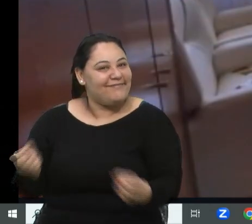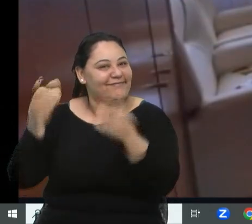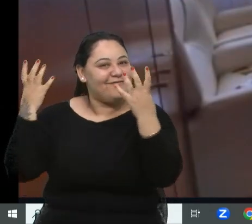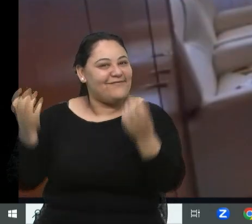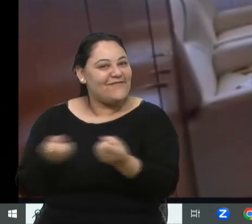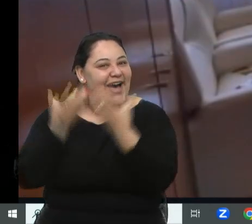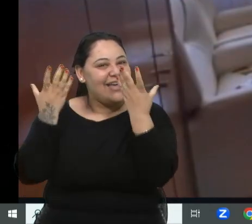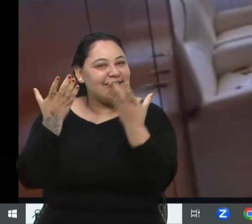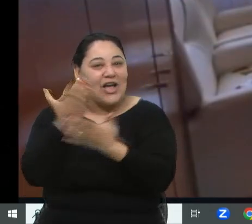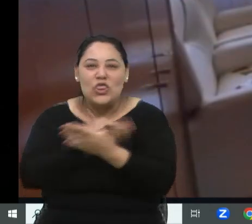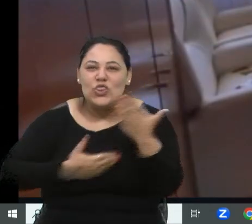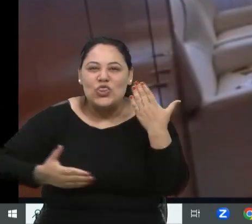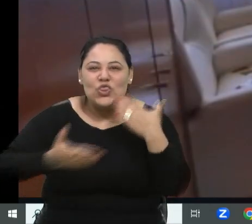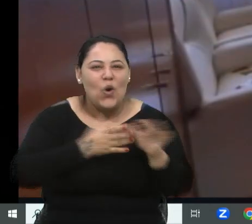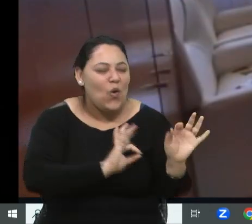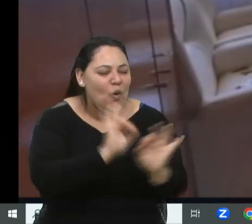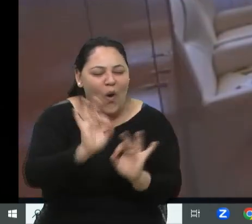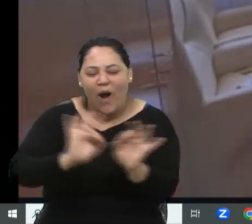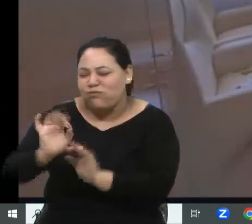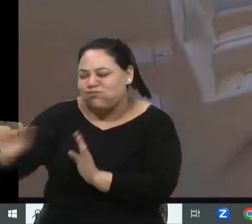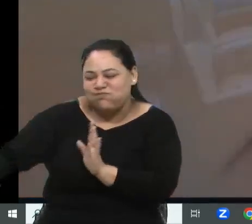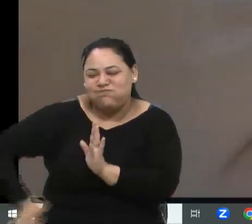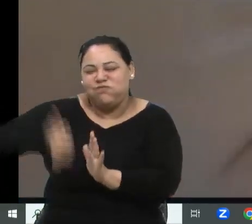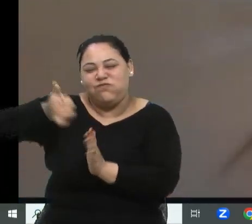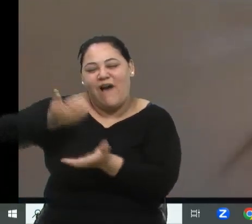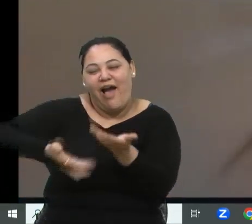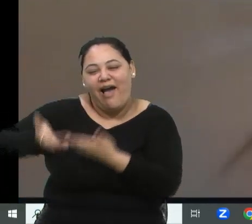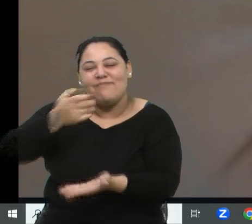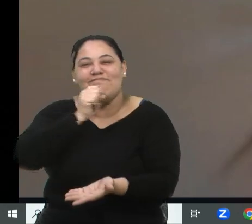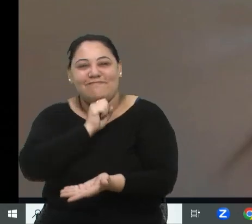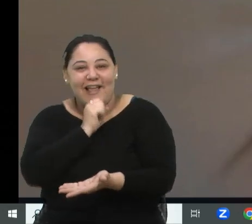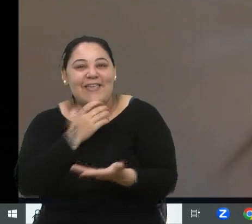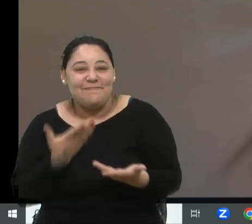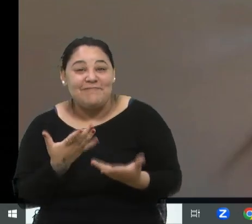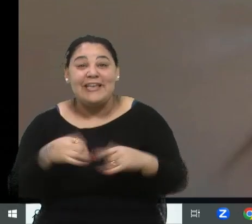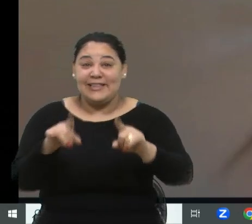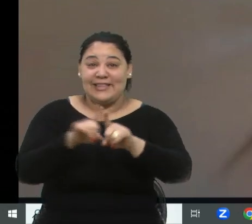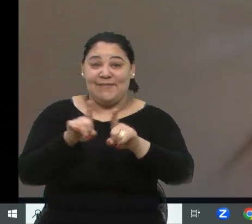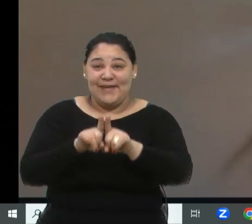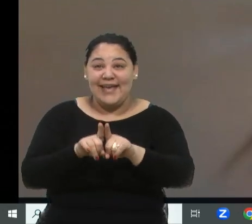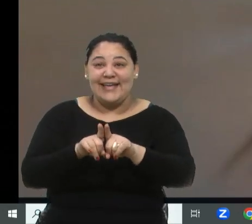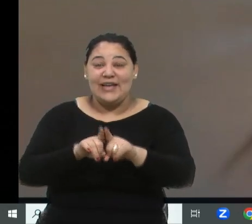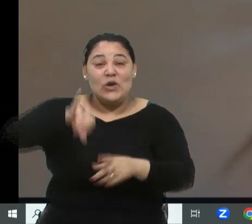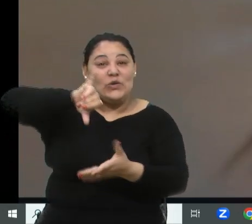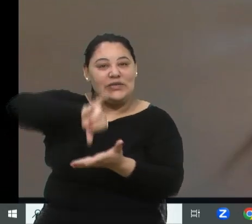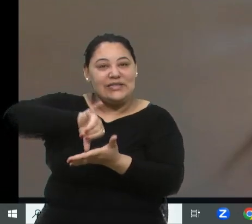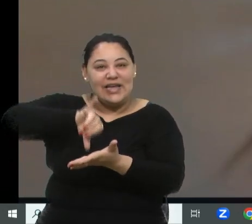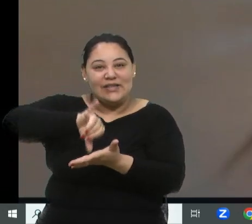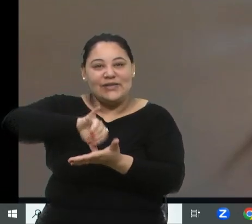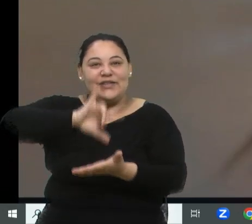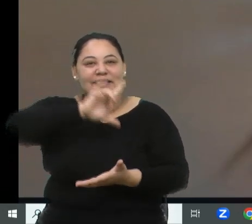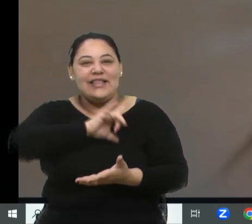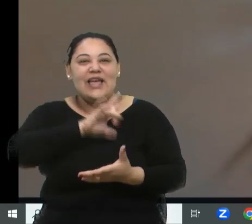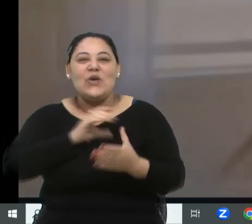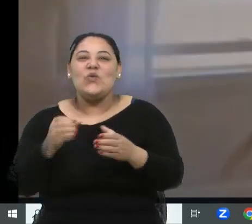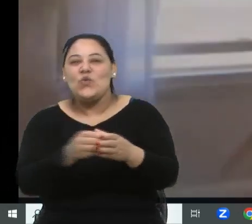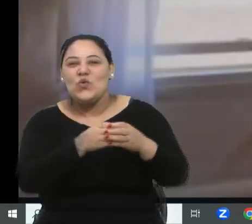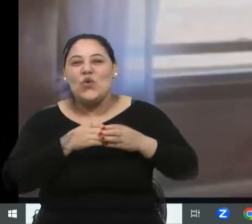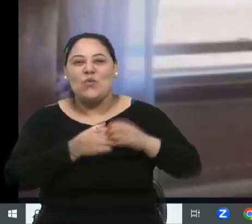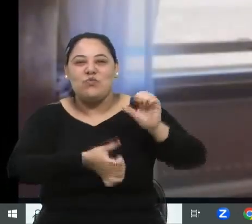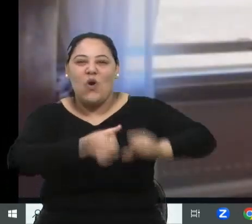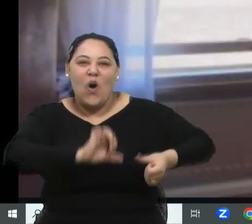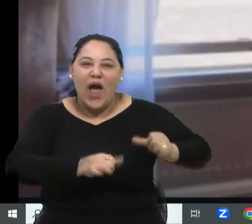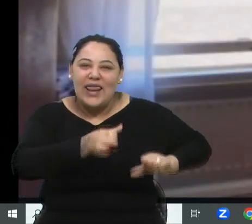todos equipados para o melhor atendimento dos idosos. Além disso, no centro, os idosos terão uma equipe